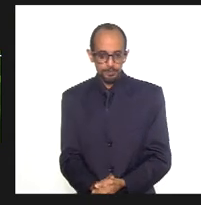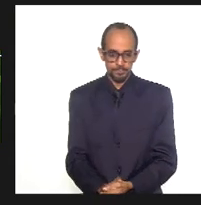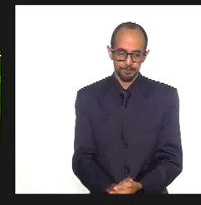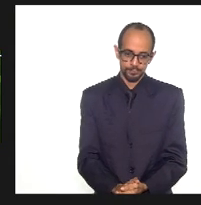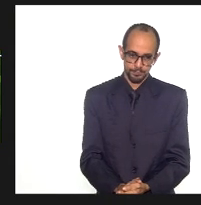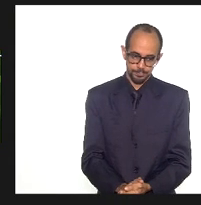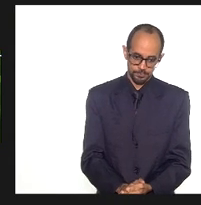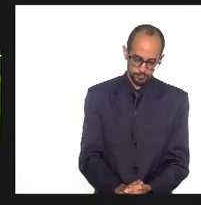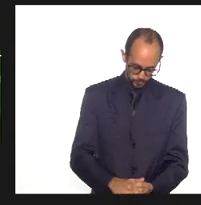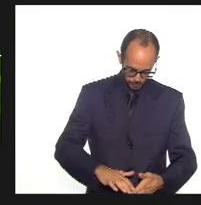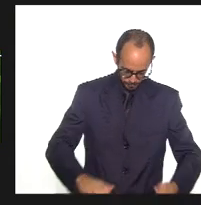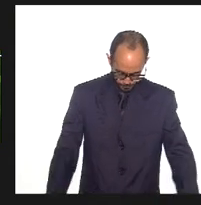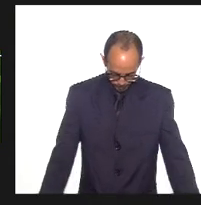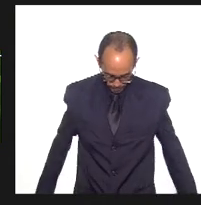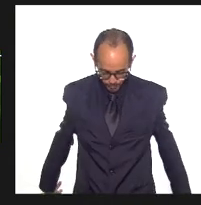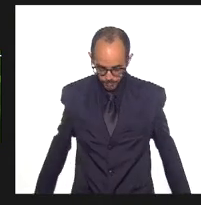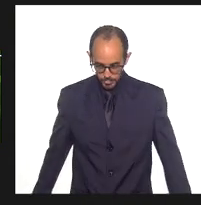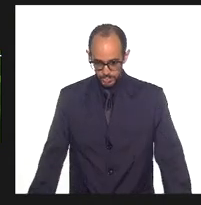Bom, então,